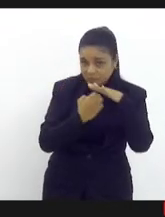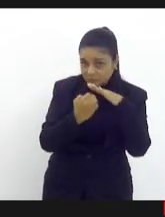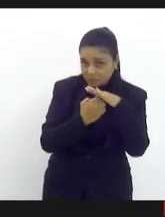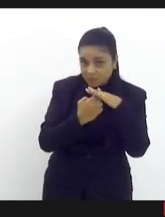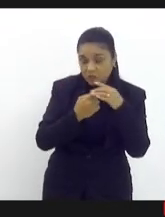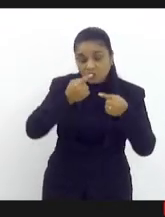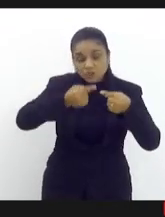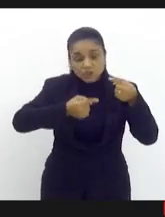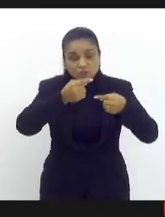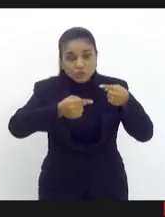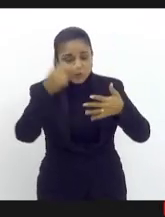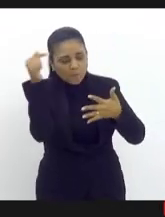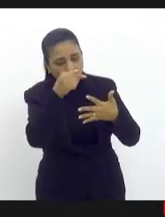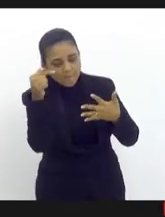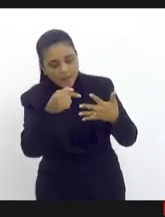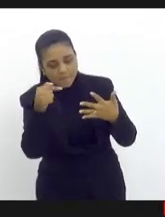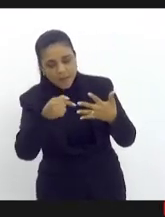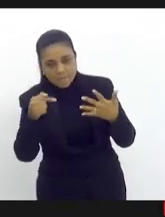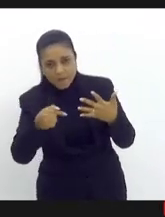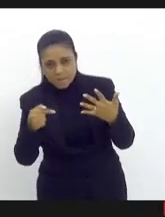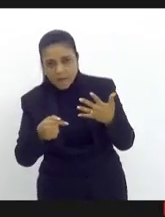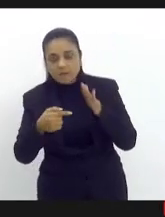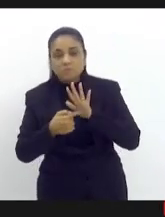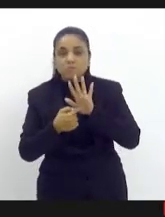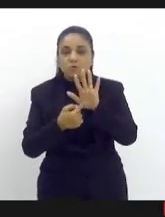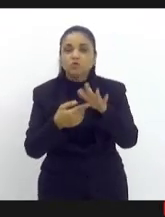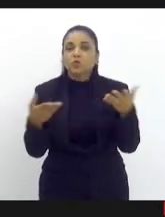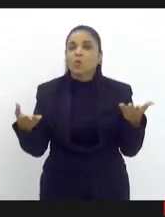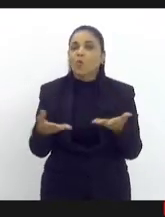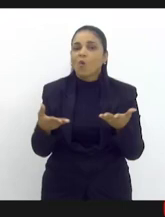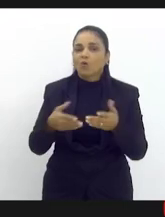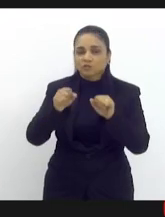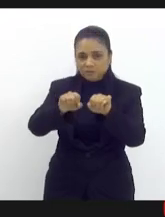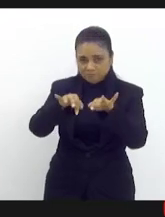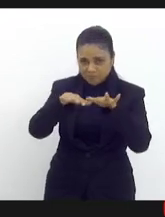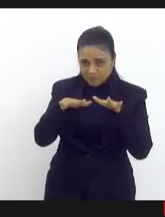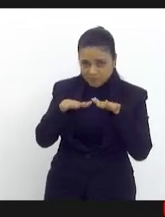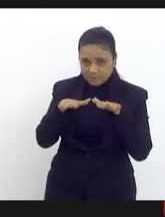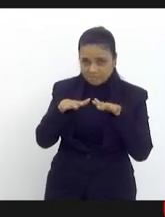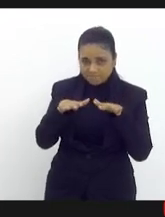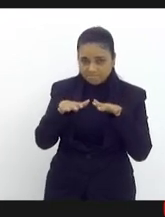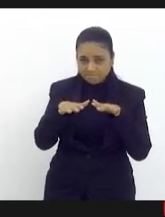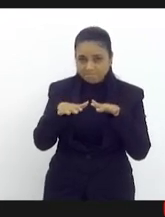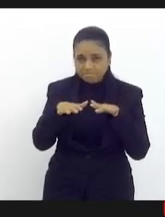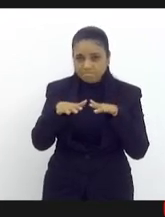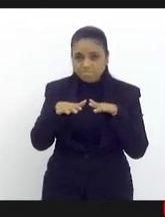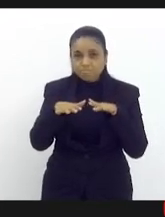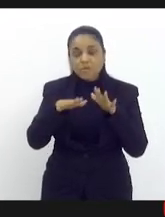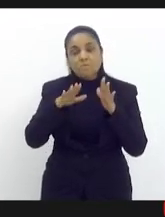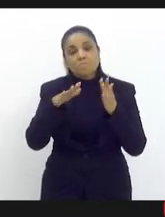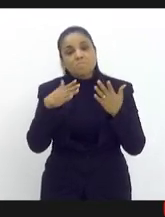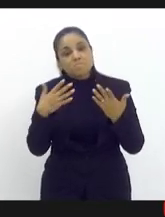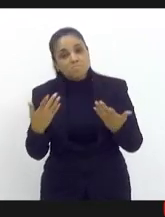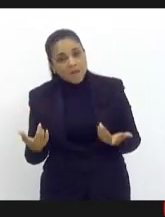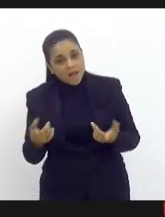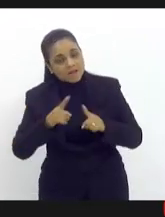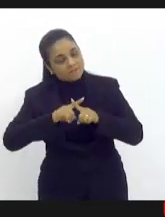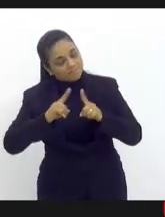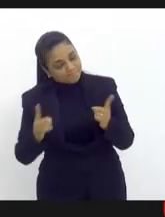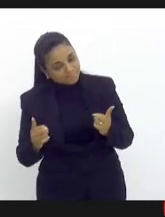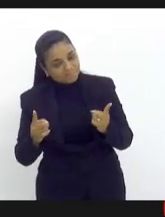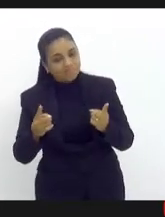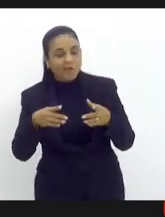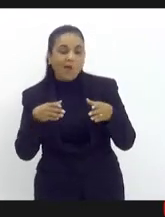todos esses pontos que foram levantados hoje no plenário. Mas Infelizmente, essa comissão não